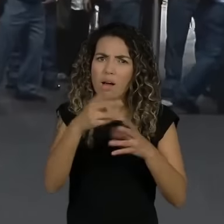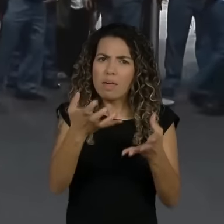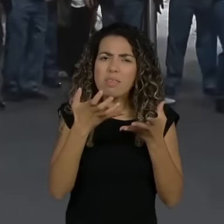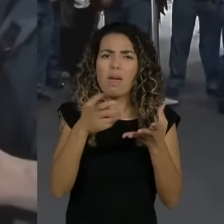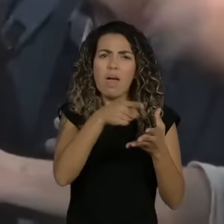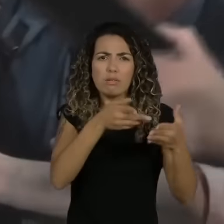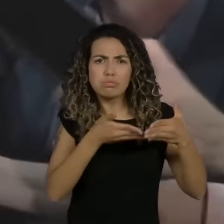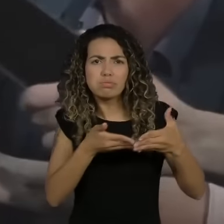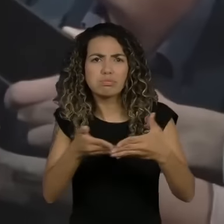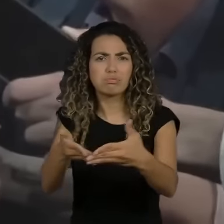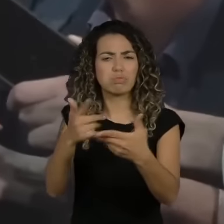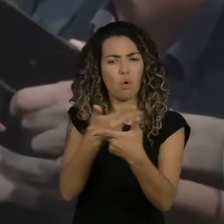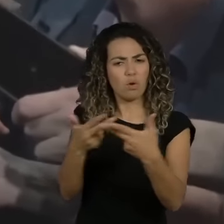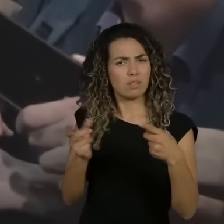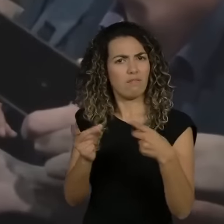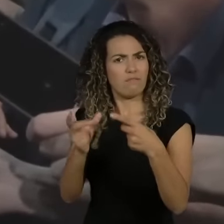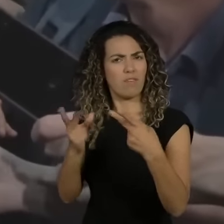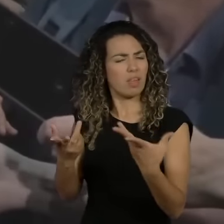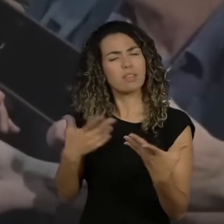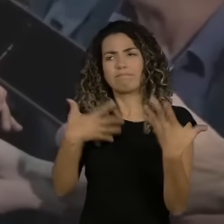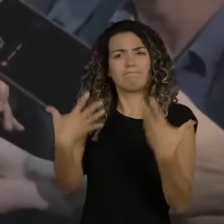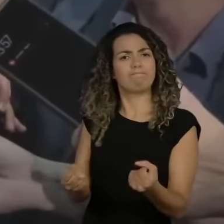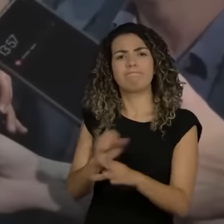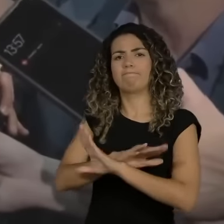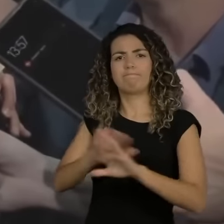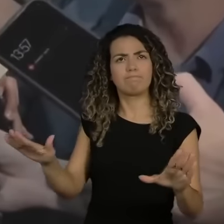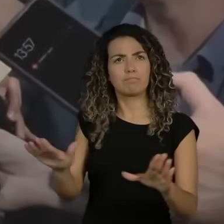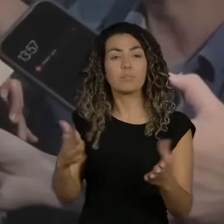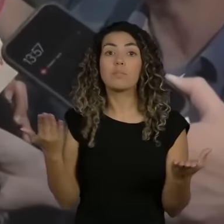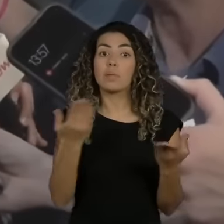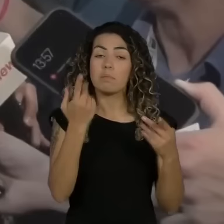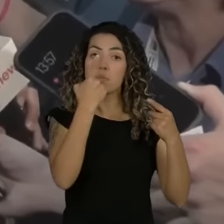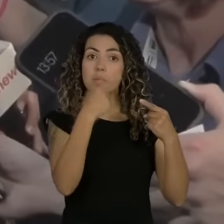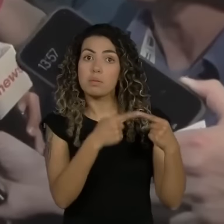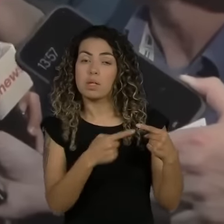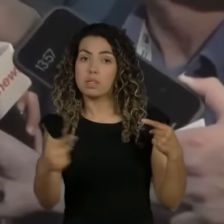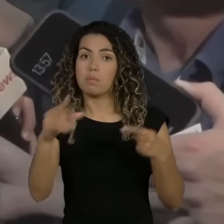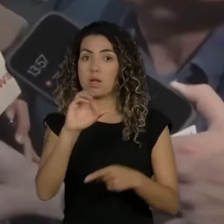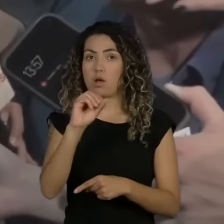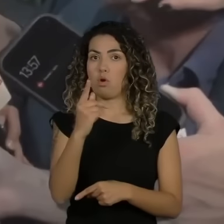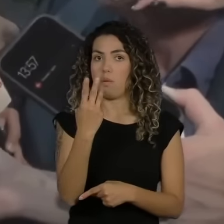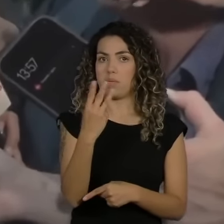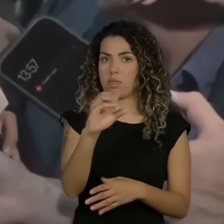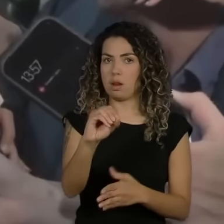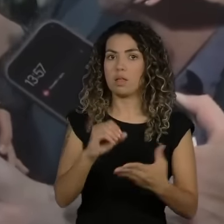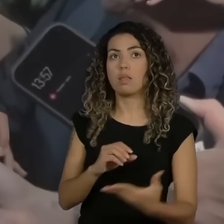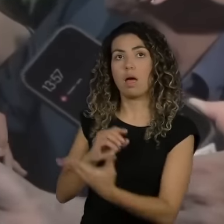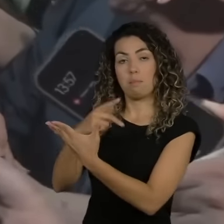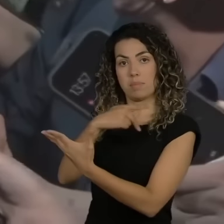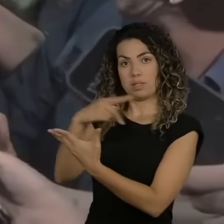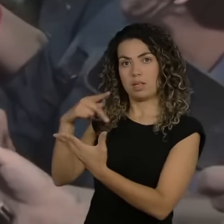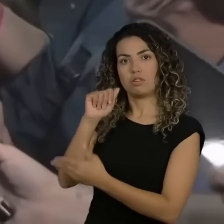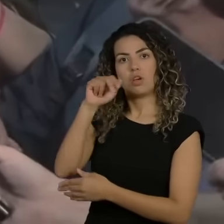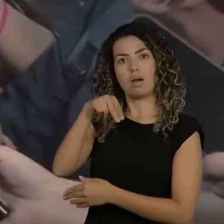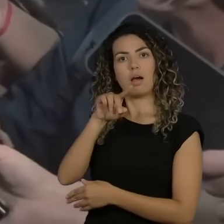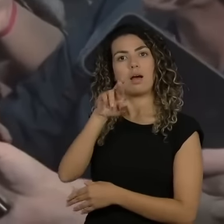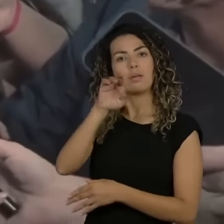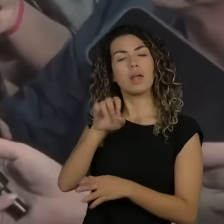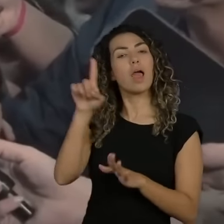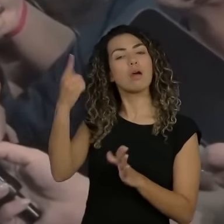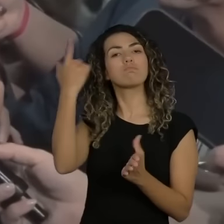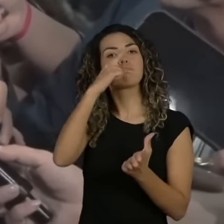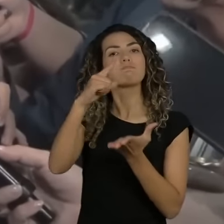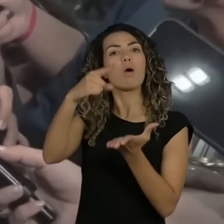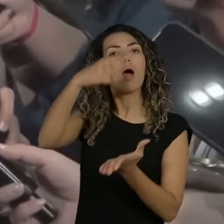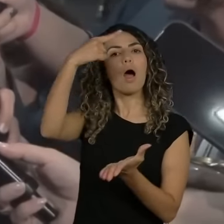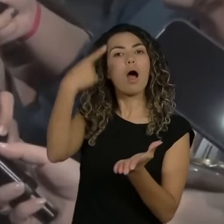cargas. Na primeira semana da COP30, o presidente da conferência, André Correia do Lago, consegue fechar acordos